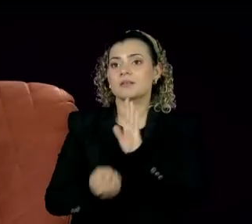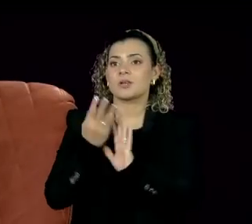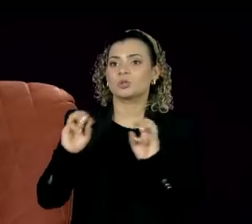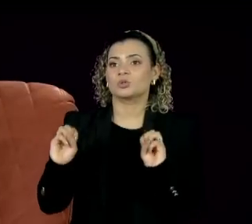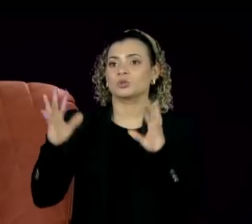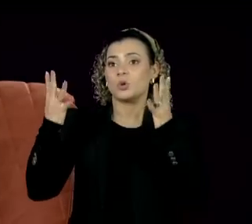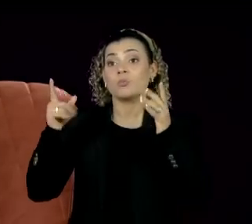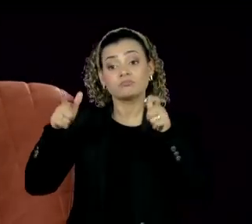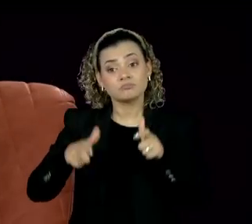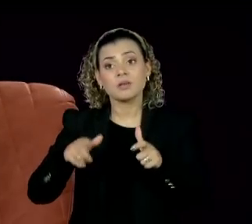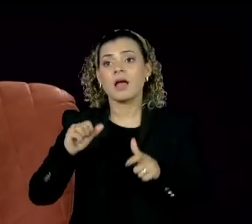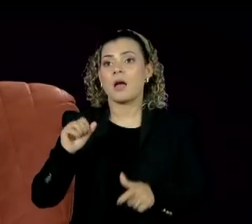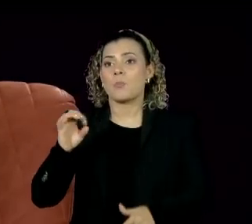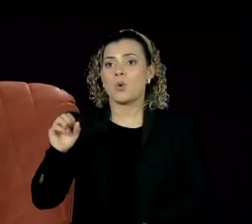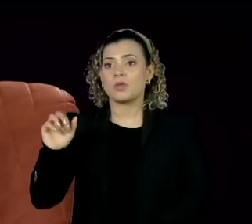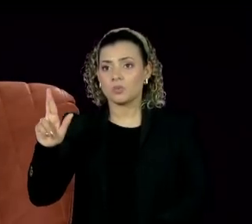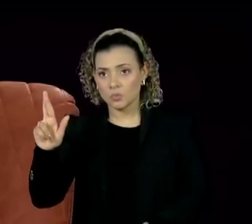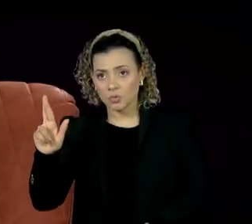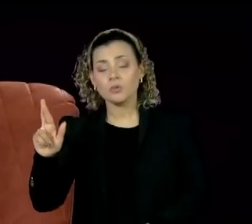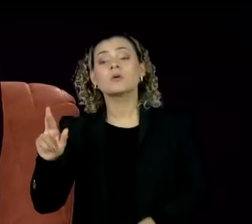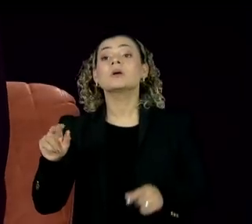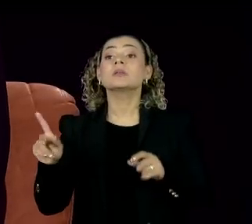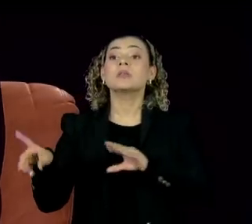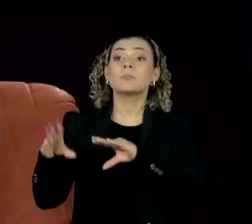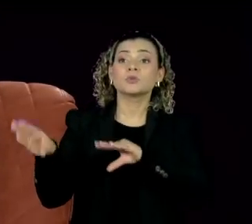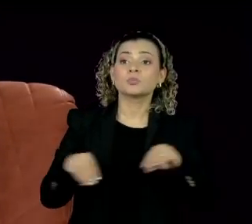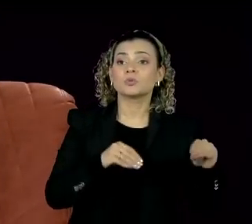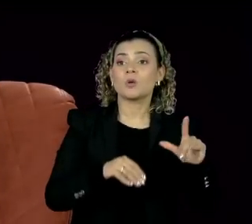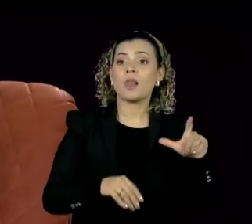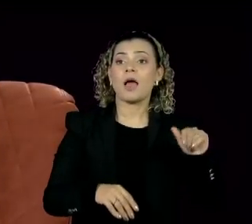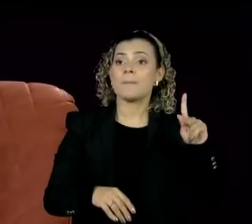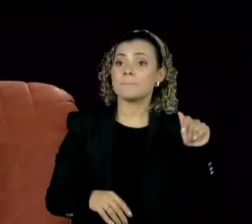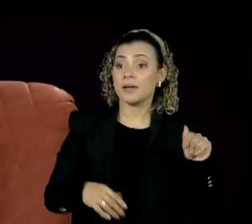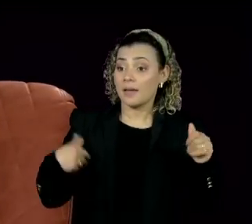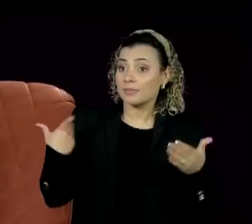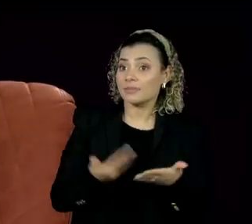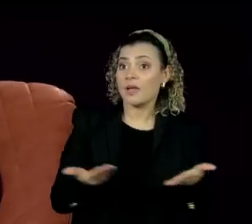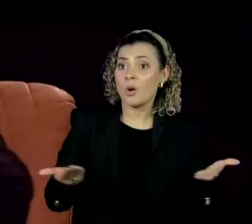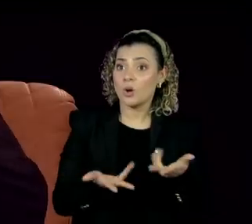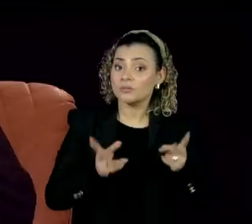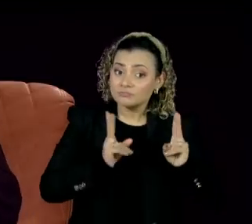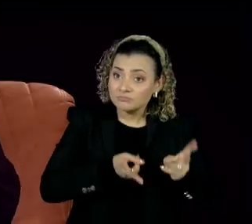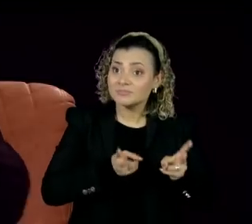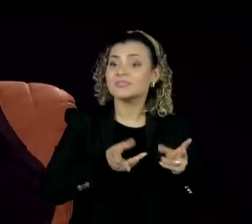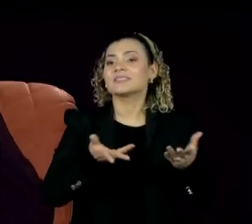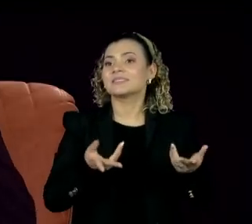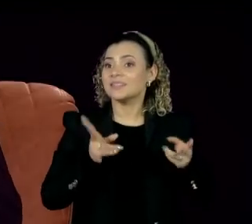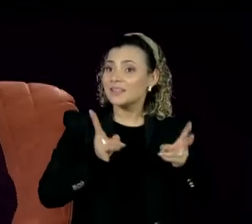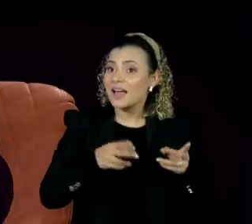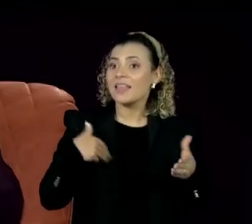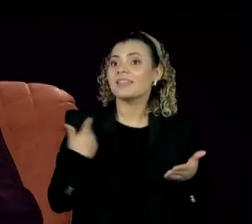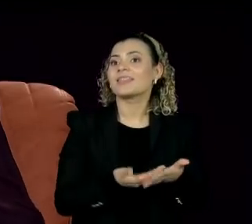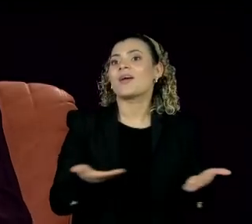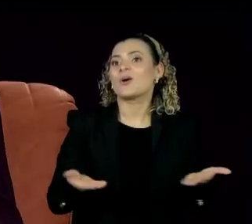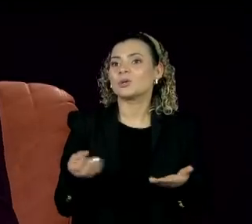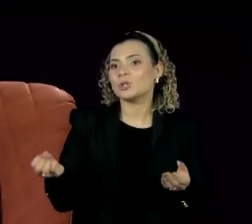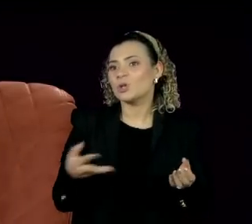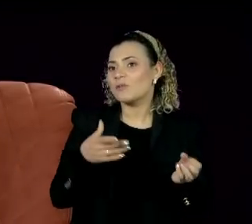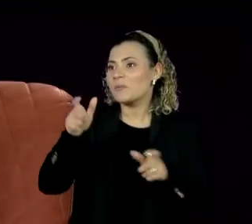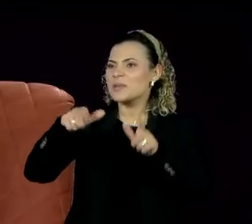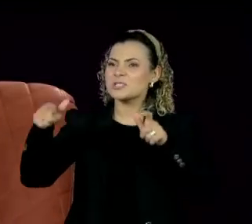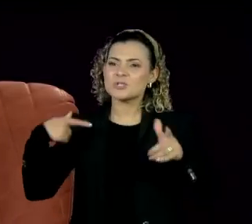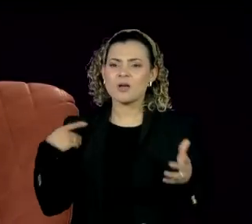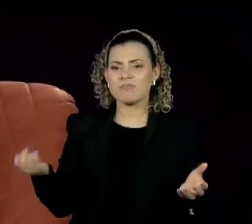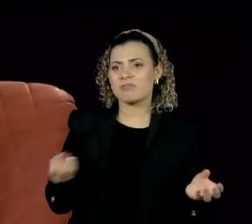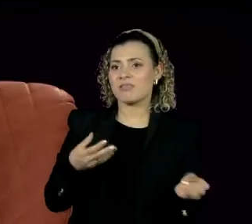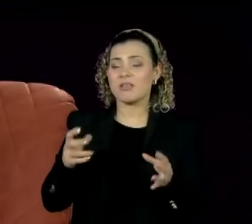no Arpoador e depois foi para Lapa e está aí até hoje, né, um lugar que recebe ainda os novos talentos, né,